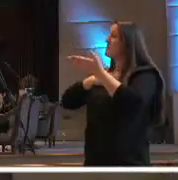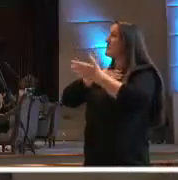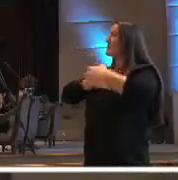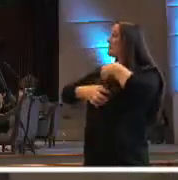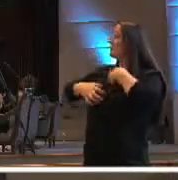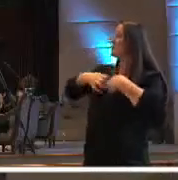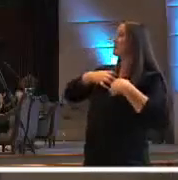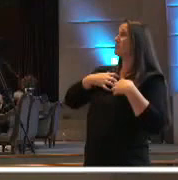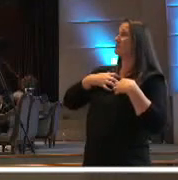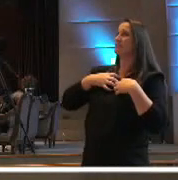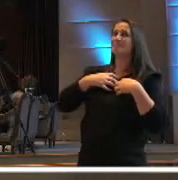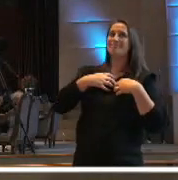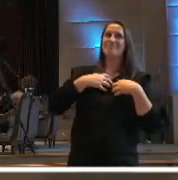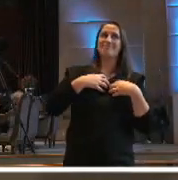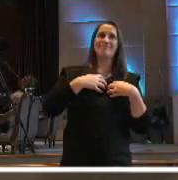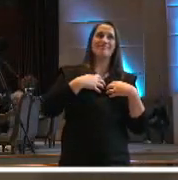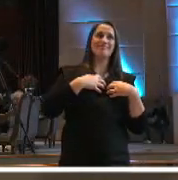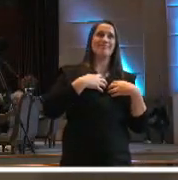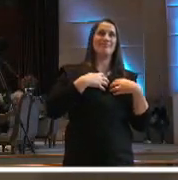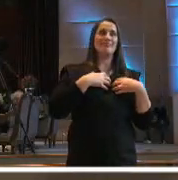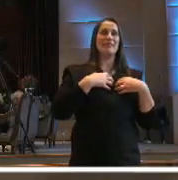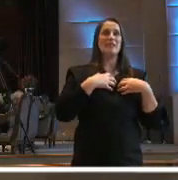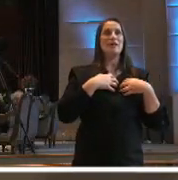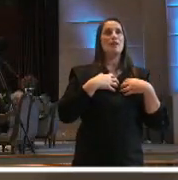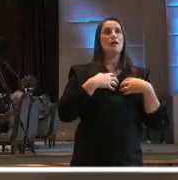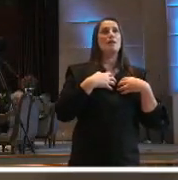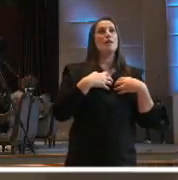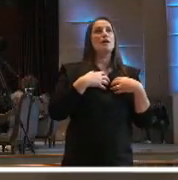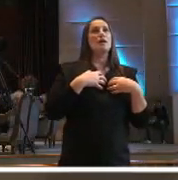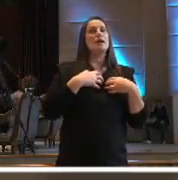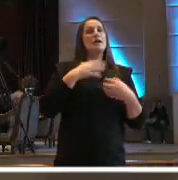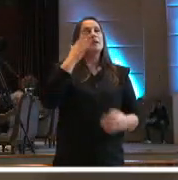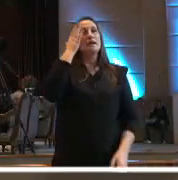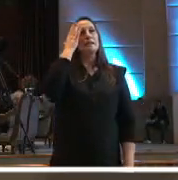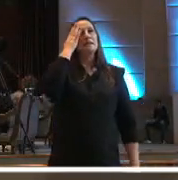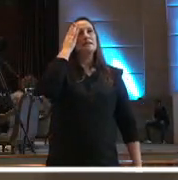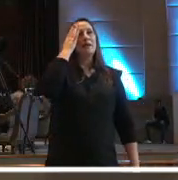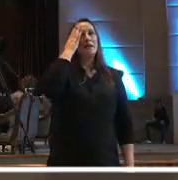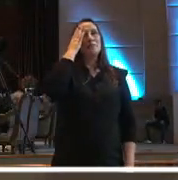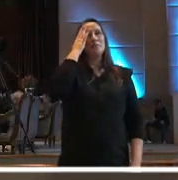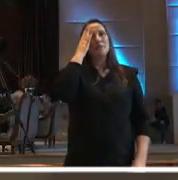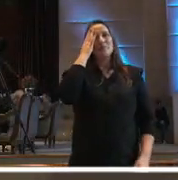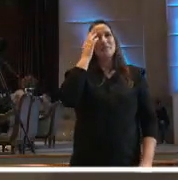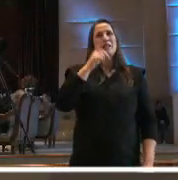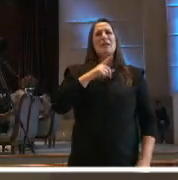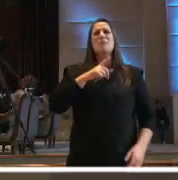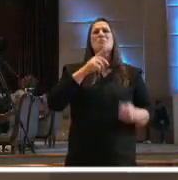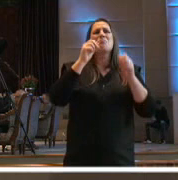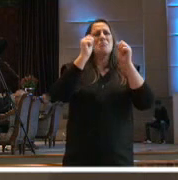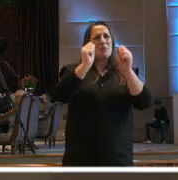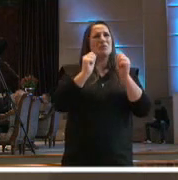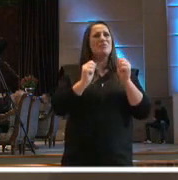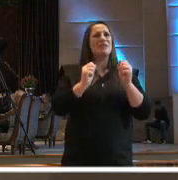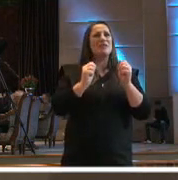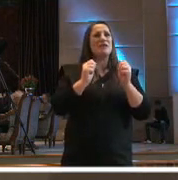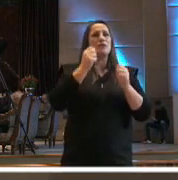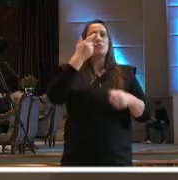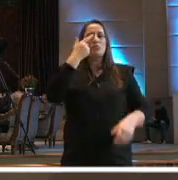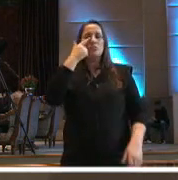Você não imagina quão poderoso é chorar aos pés do nosso Senhor.